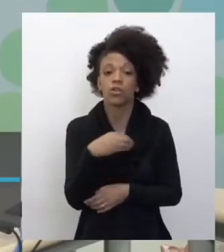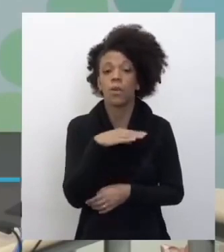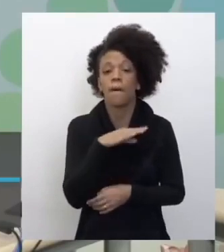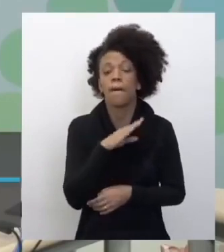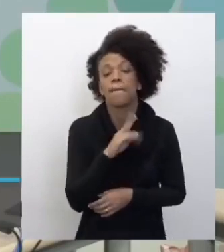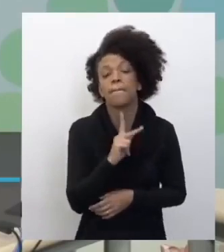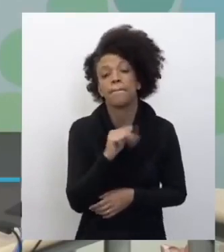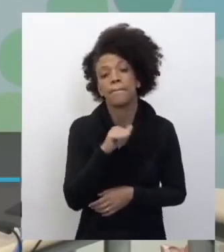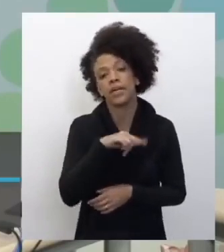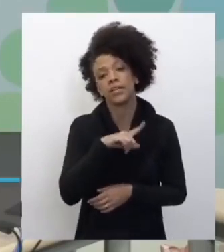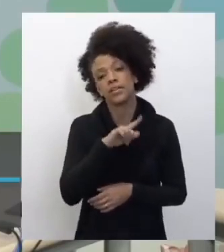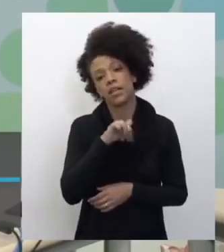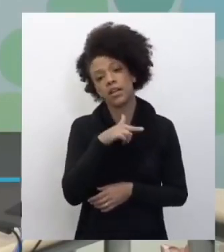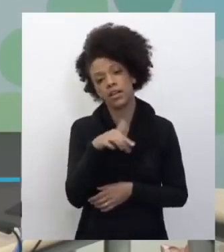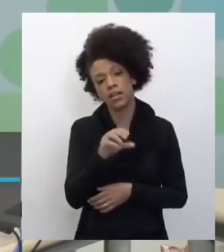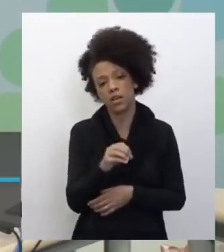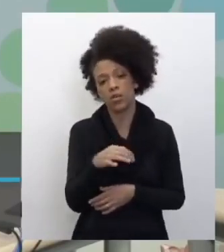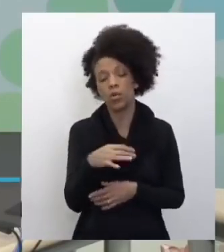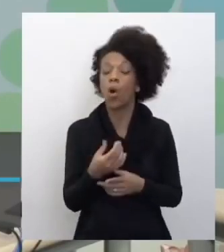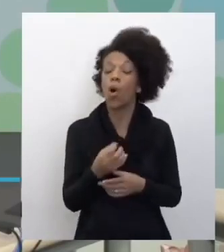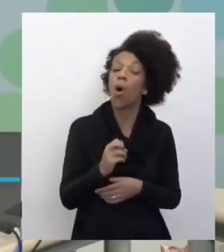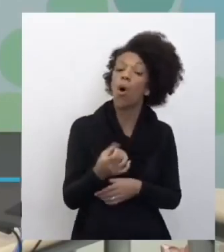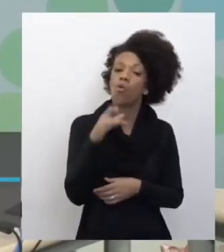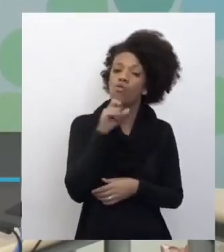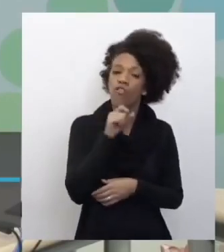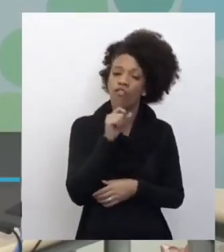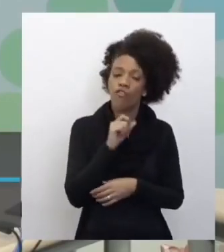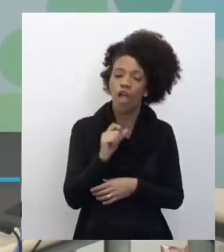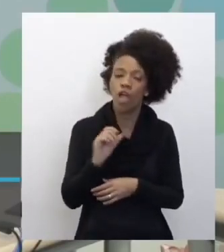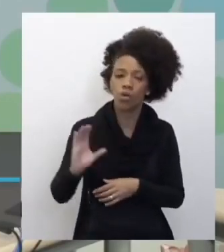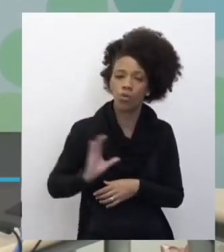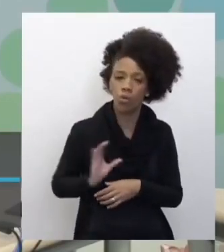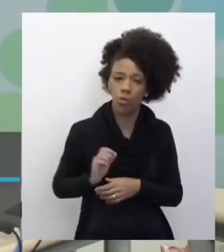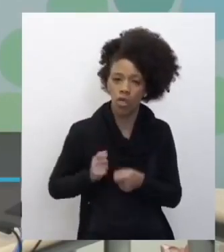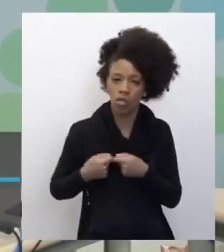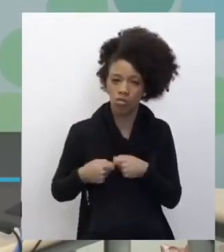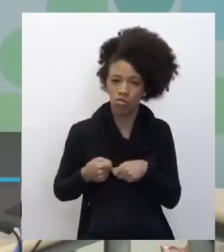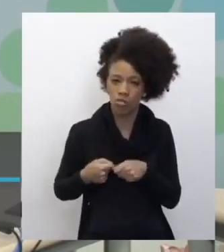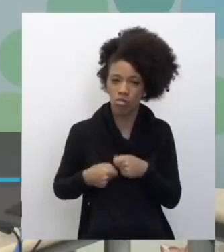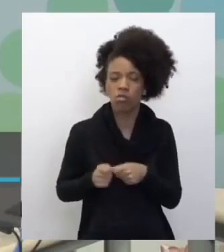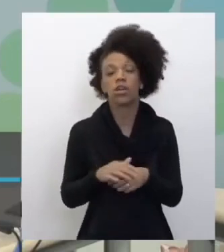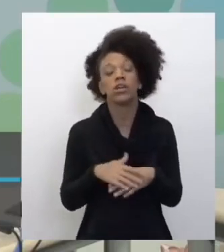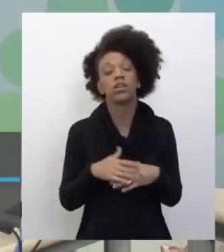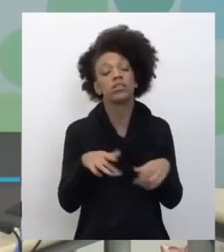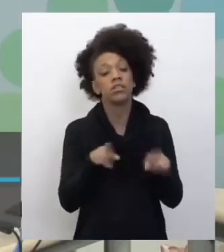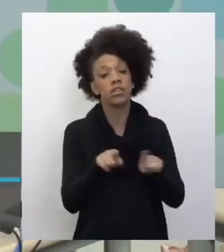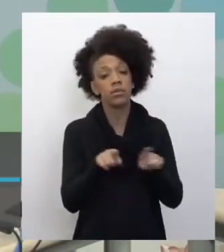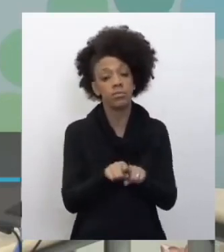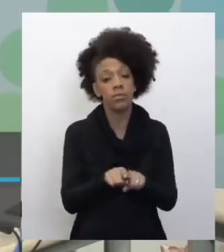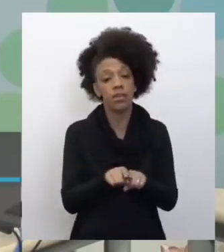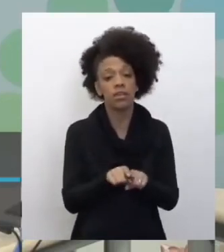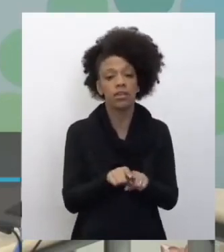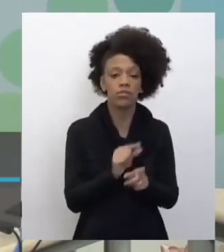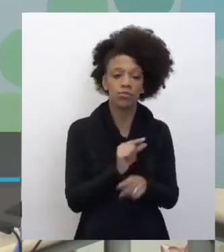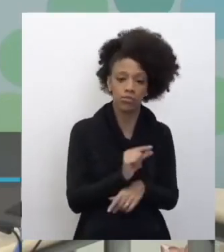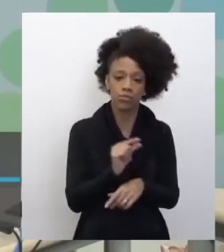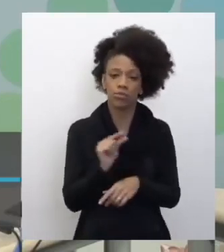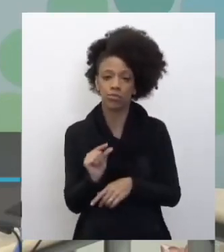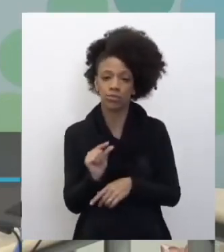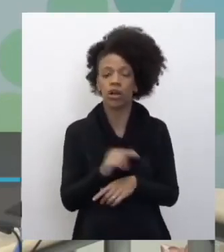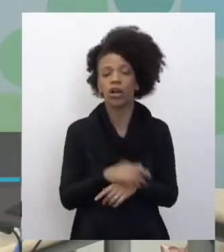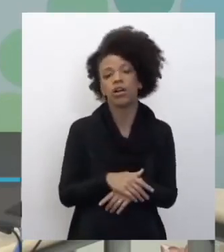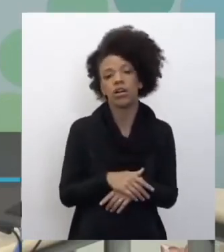né? Ou o velho avarento, né? O velho caricato, avarento, e também um pouquinho porquinho, né? Ele é